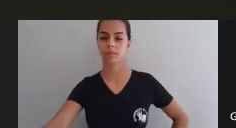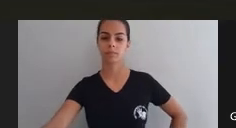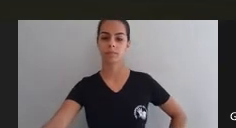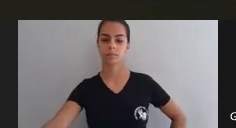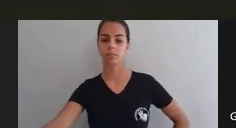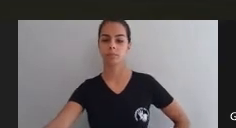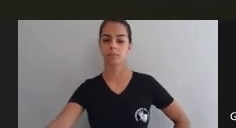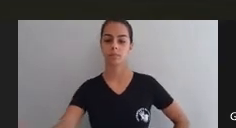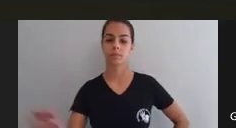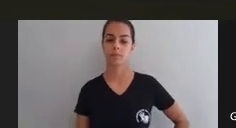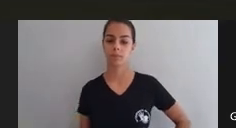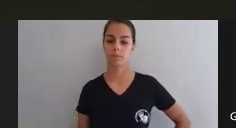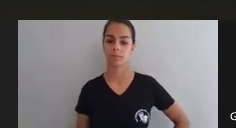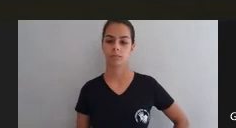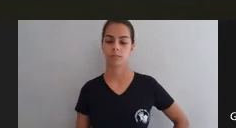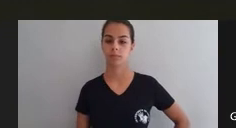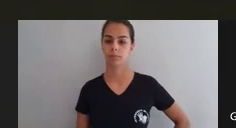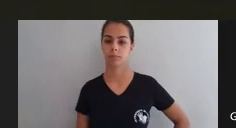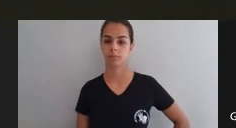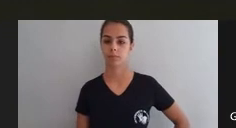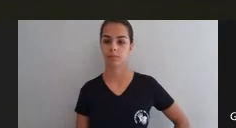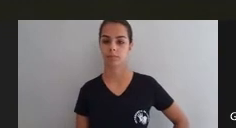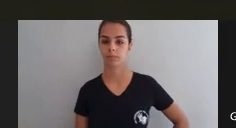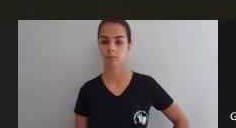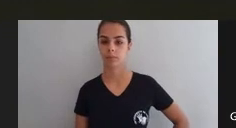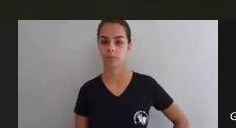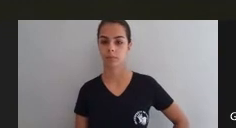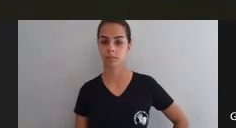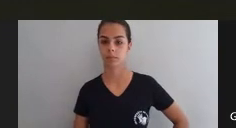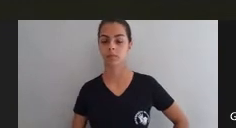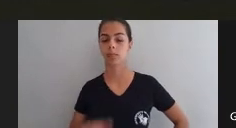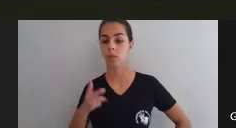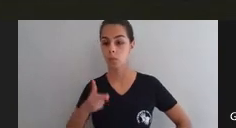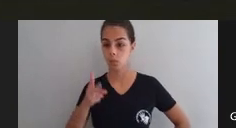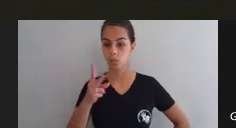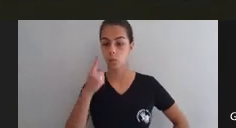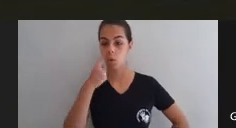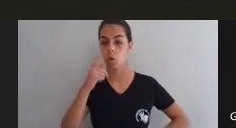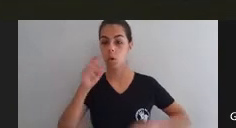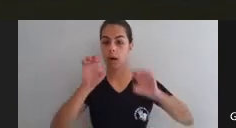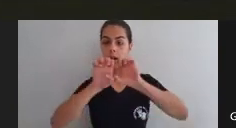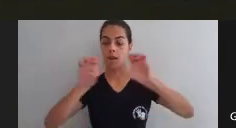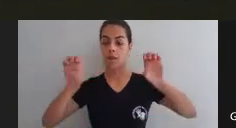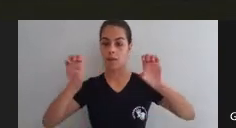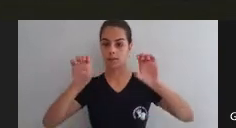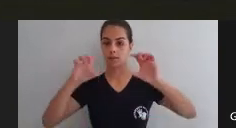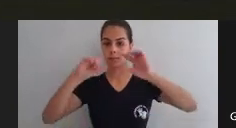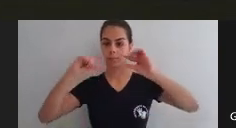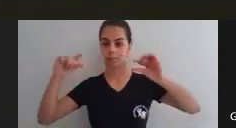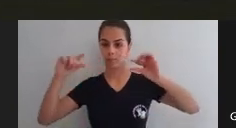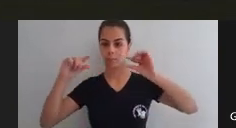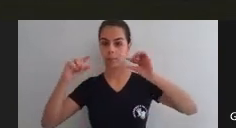tá. Desculpa. Bem, seguindo em frente. Então, isso aqui é para o ponto